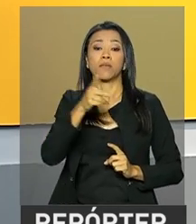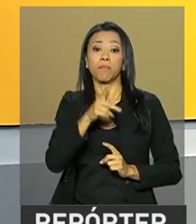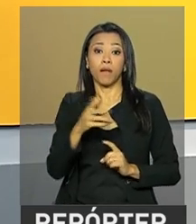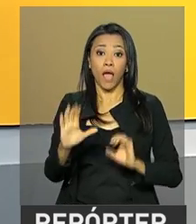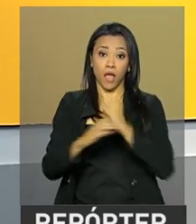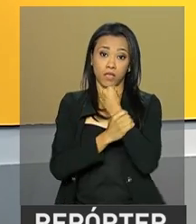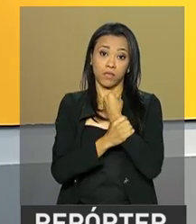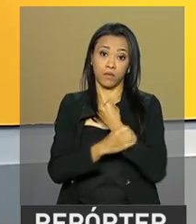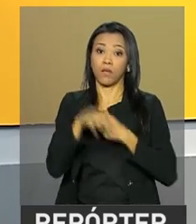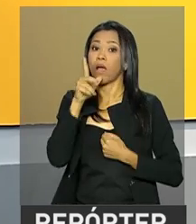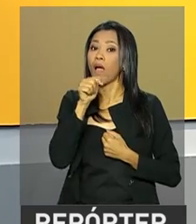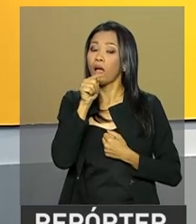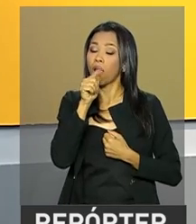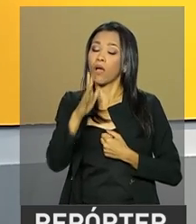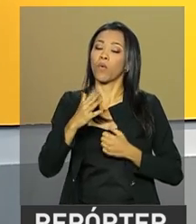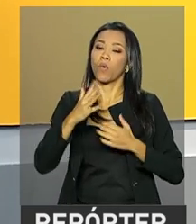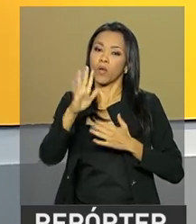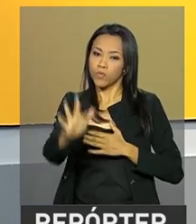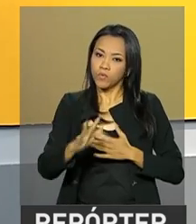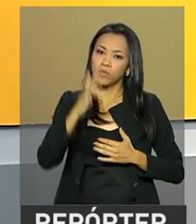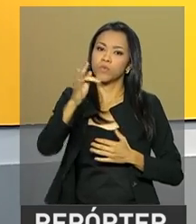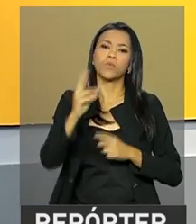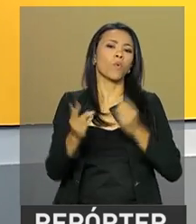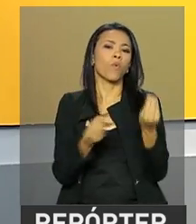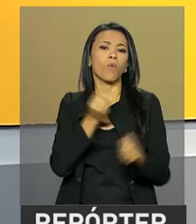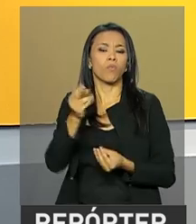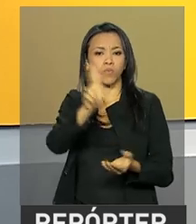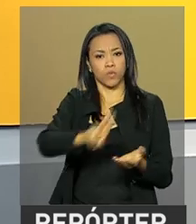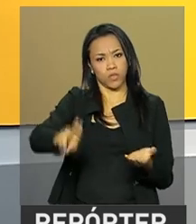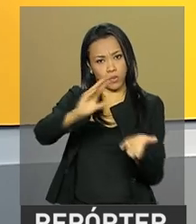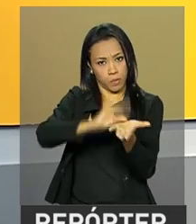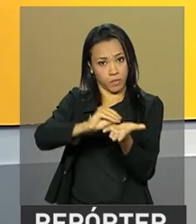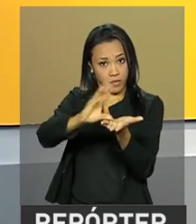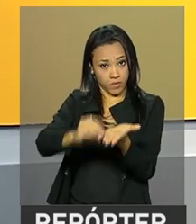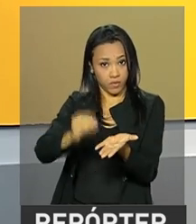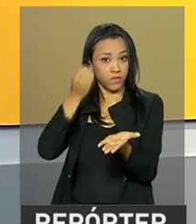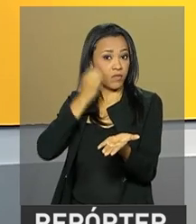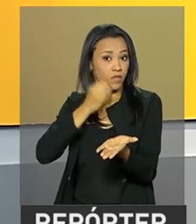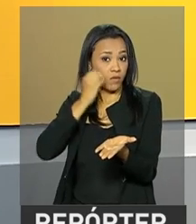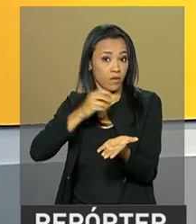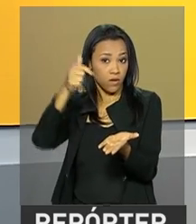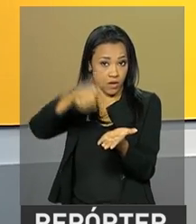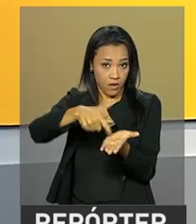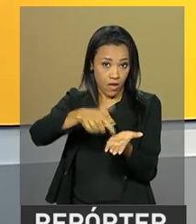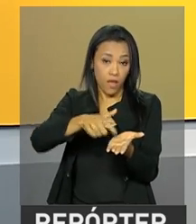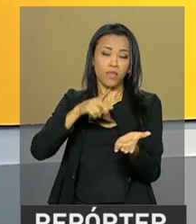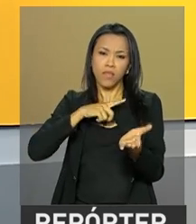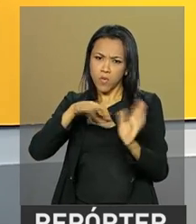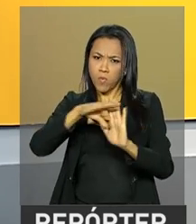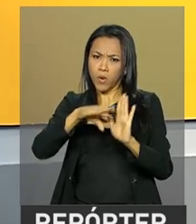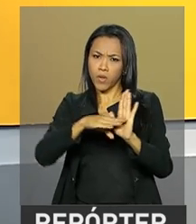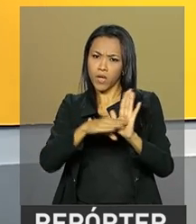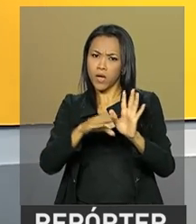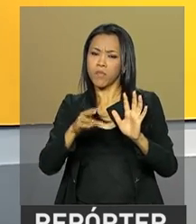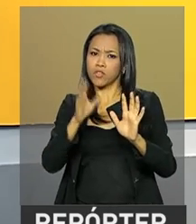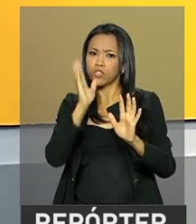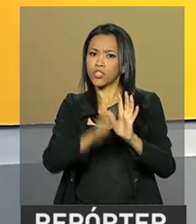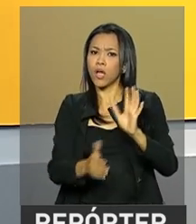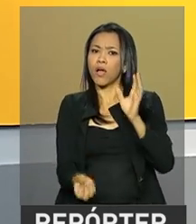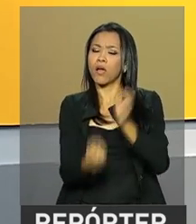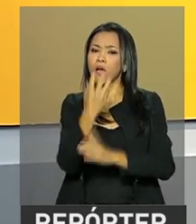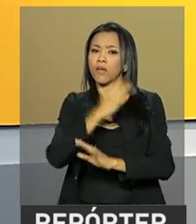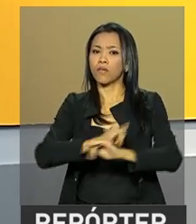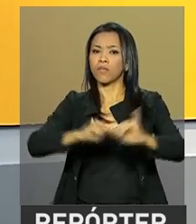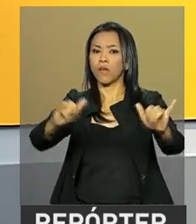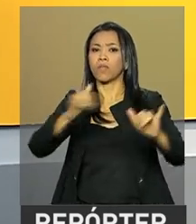futuras por meio de um aplicativo para celular o programa plantadores de rios foi lançado pelo